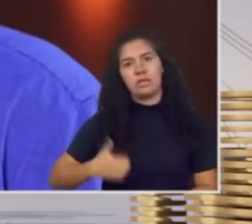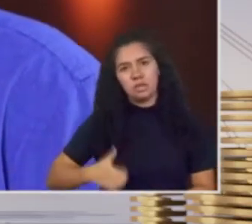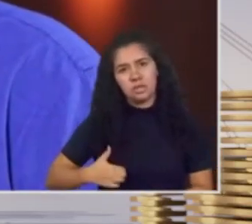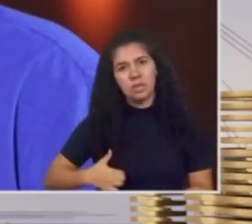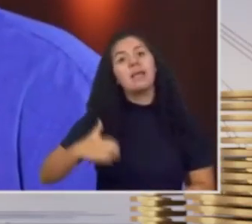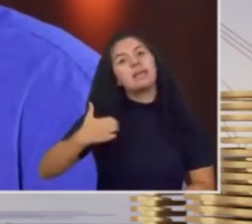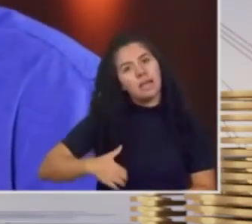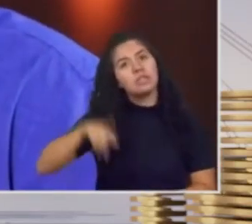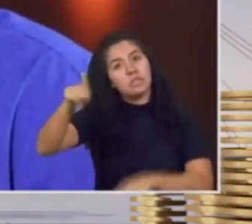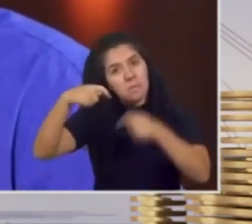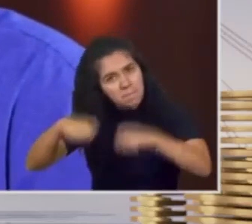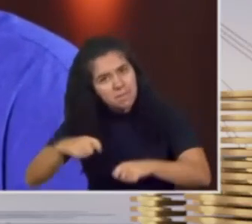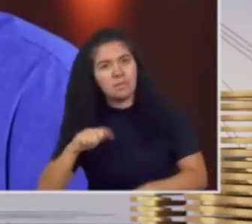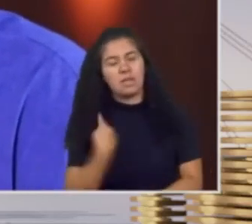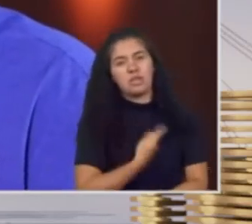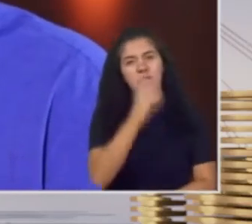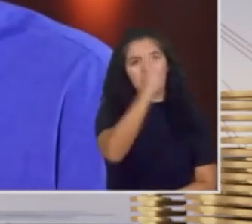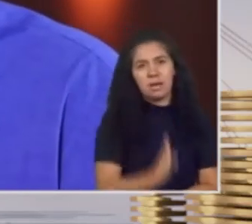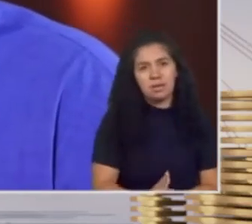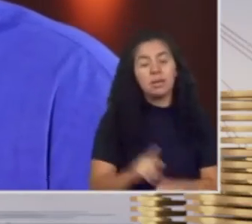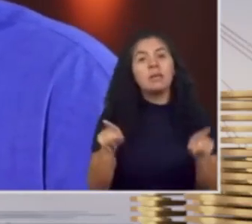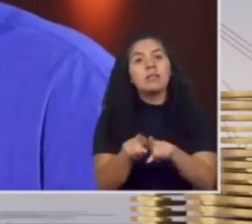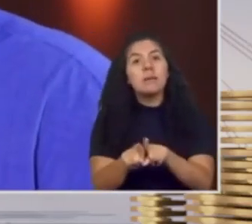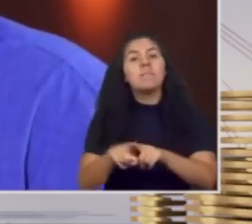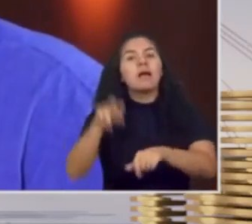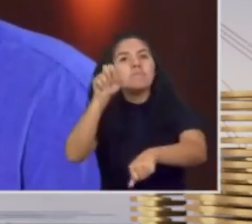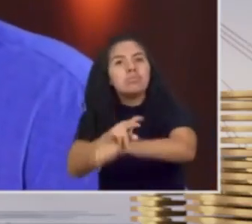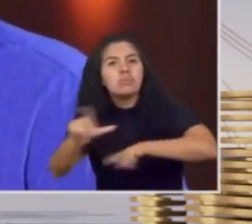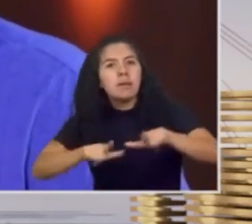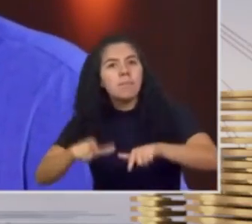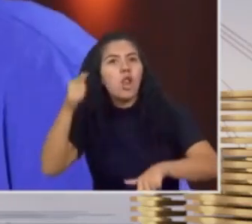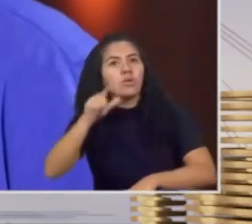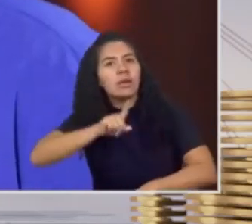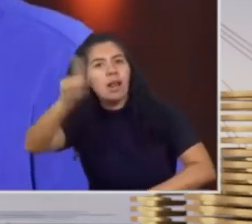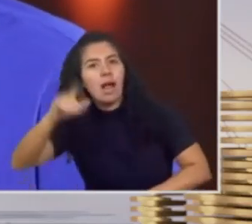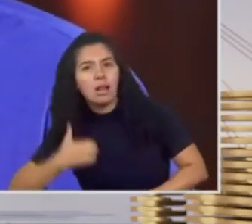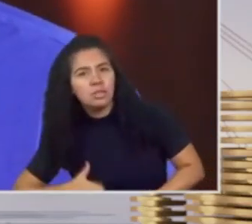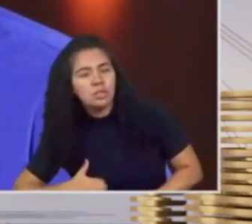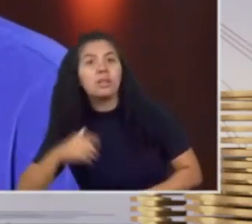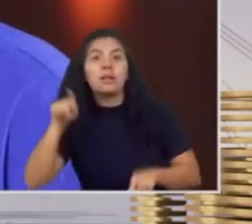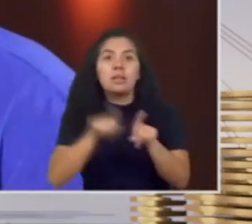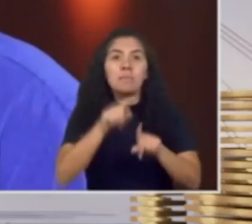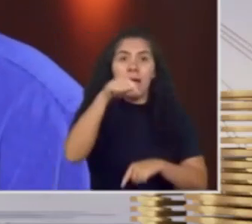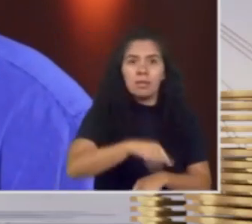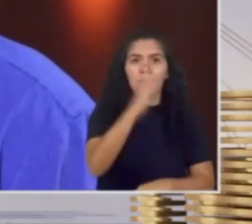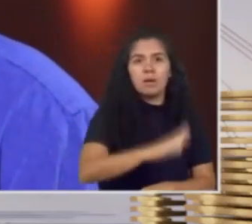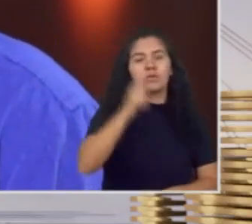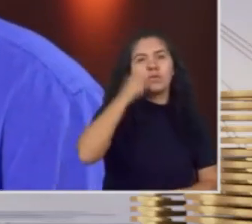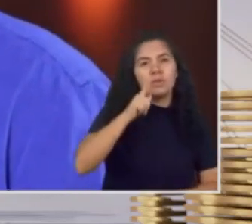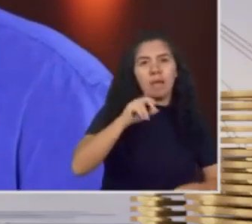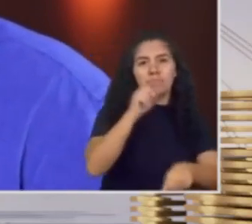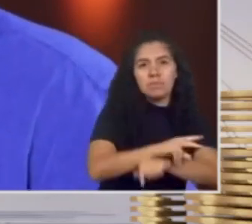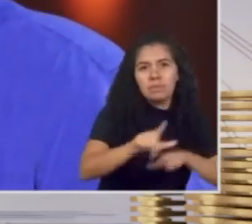com o candidato de oposição, Javier Milei, que já reclamou, inclusive, de que o governo brasileiro e Lula estariam